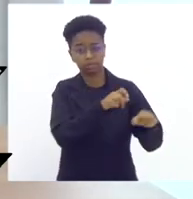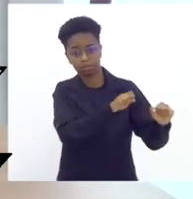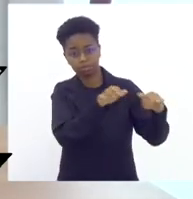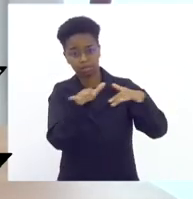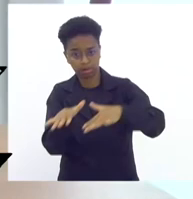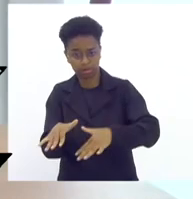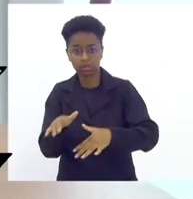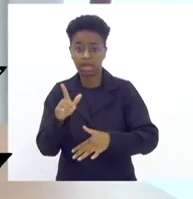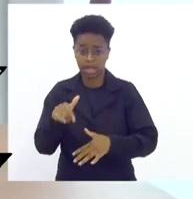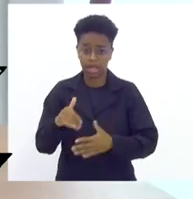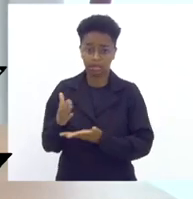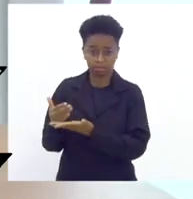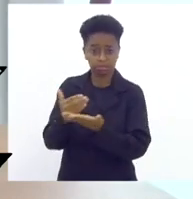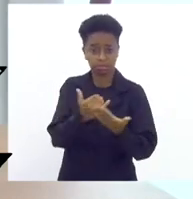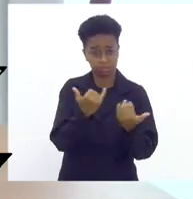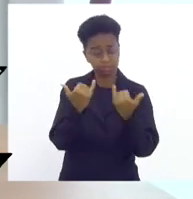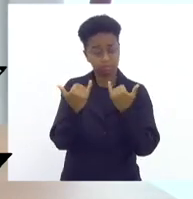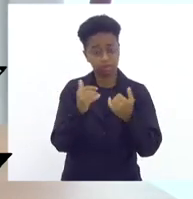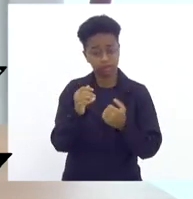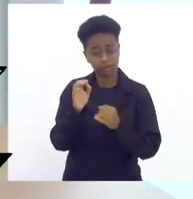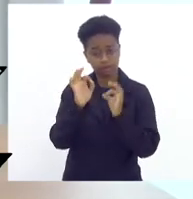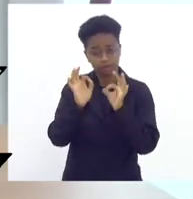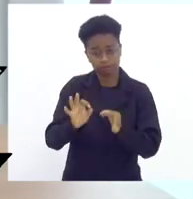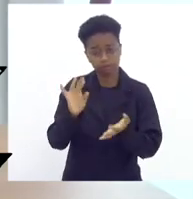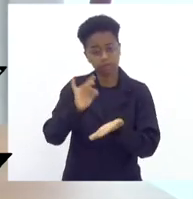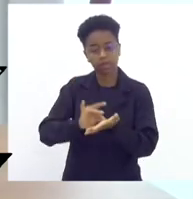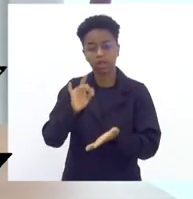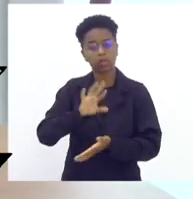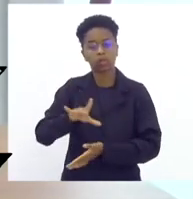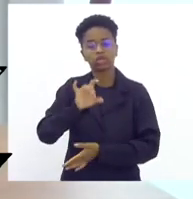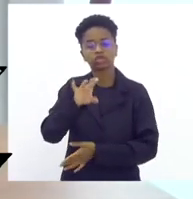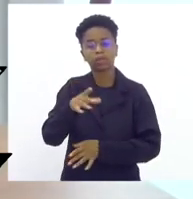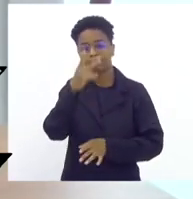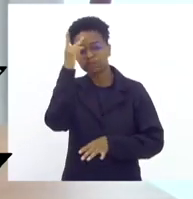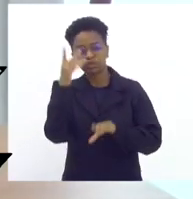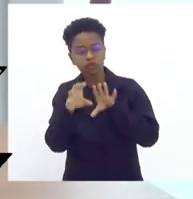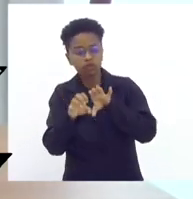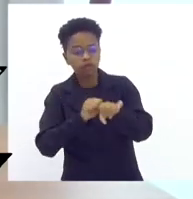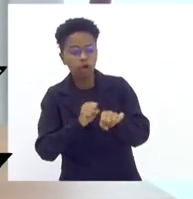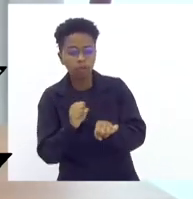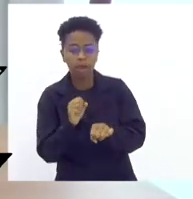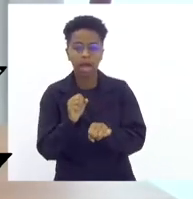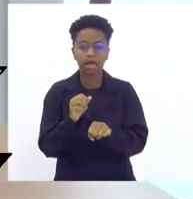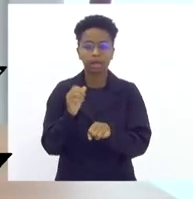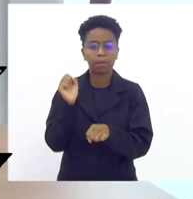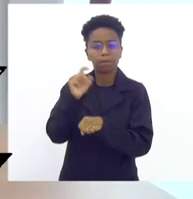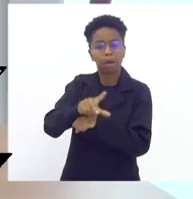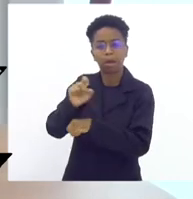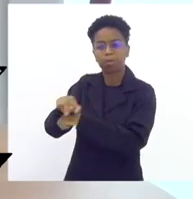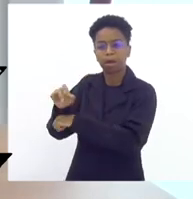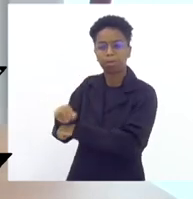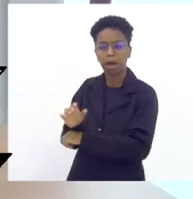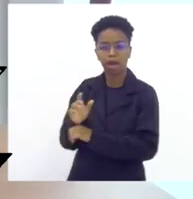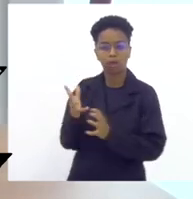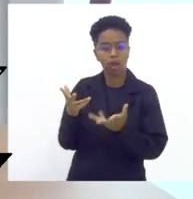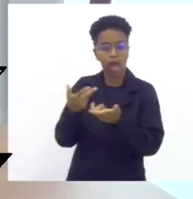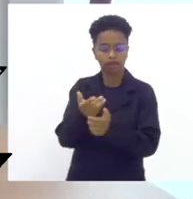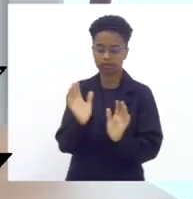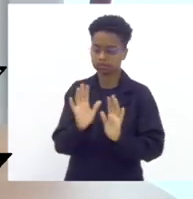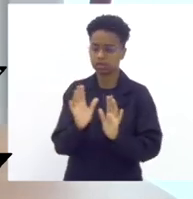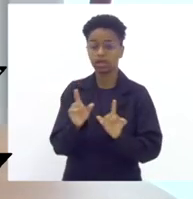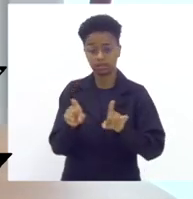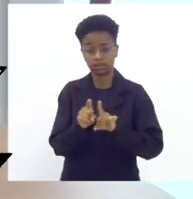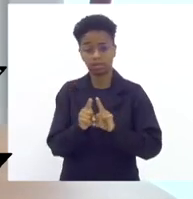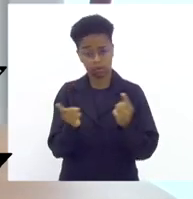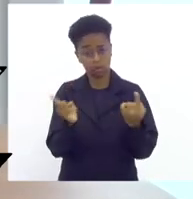objetivo e não apenas o migrante escolarizado o migrante que vai ocupar postos qualificados ao